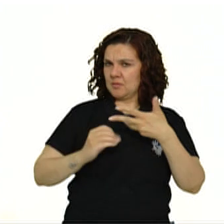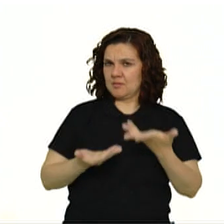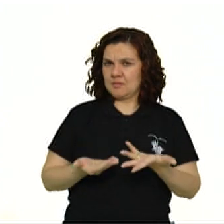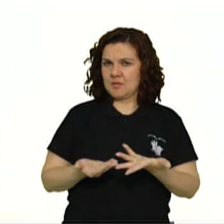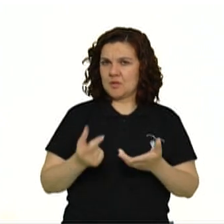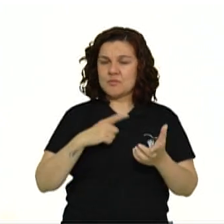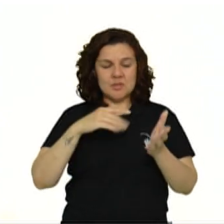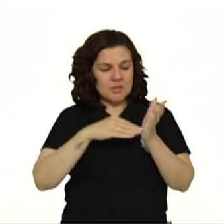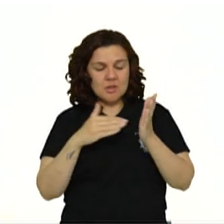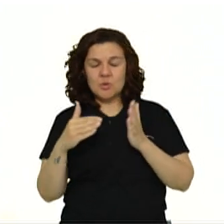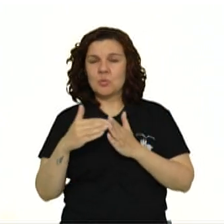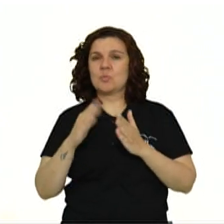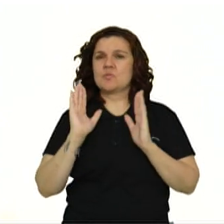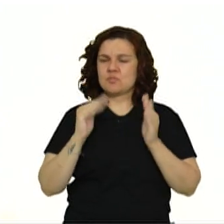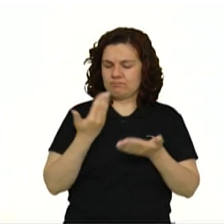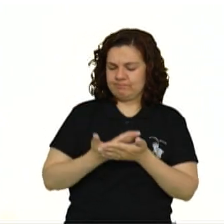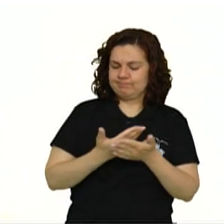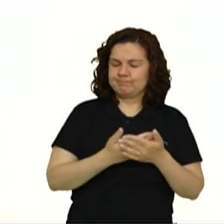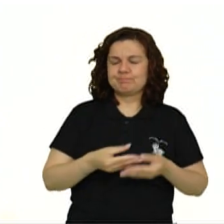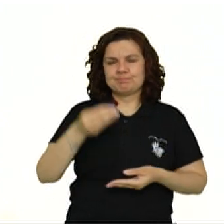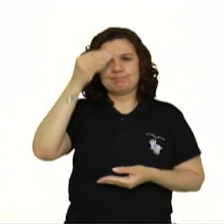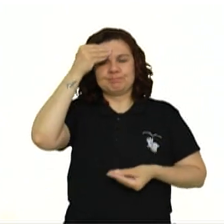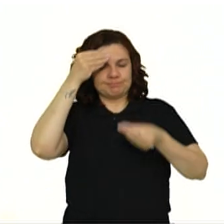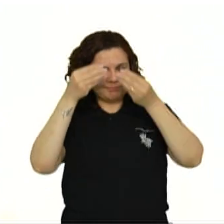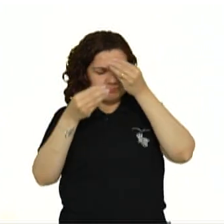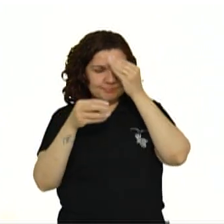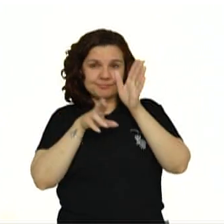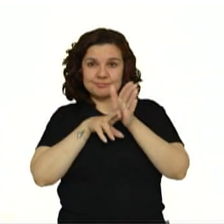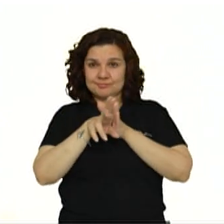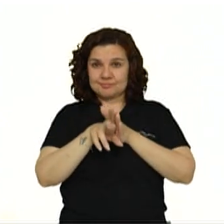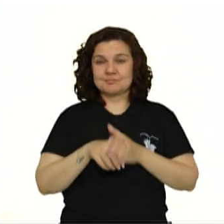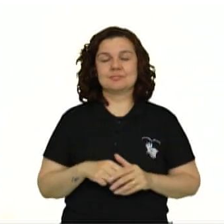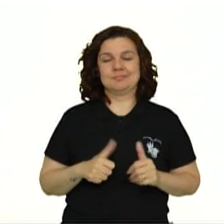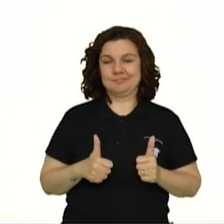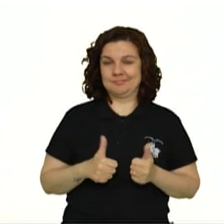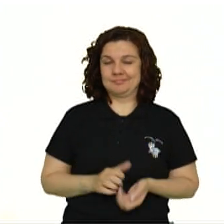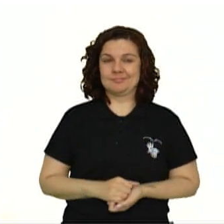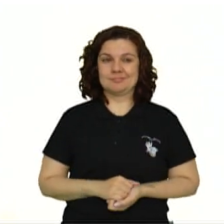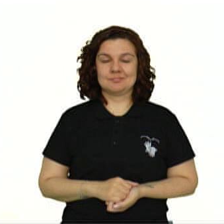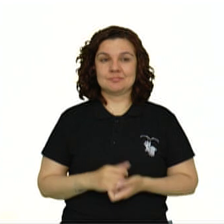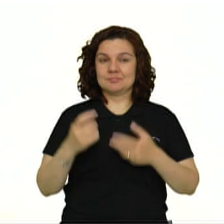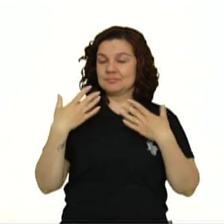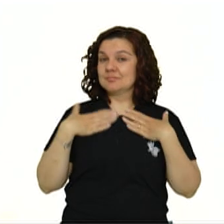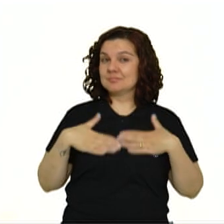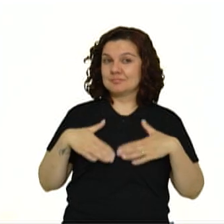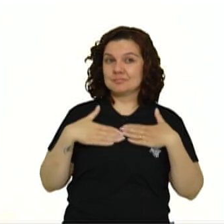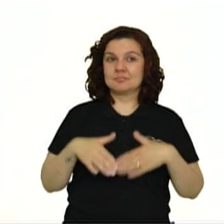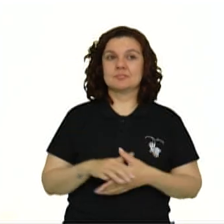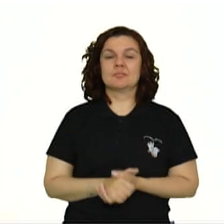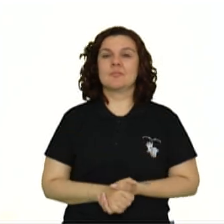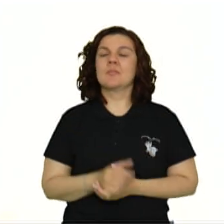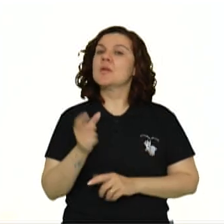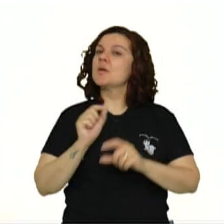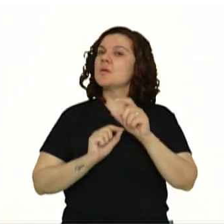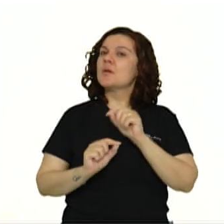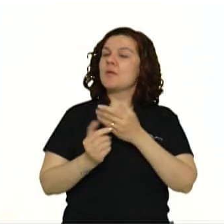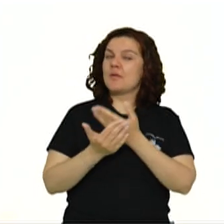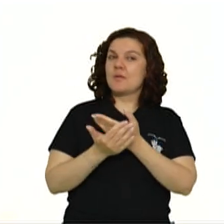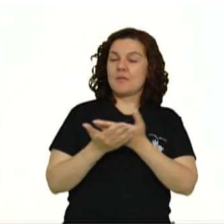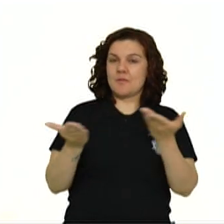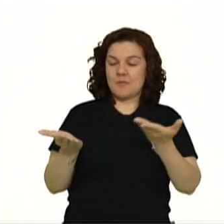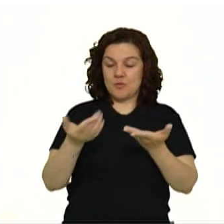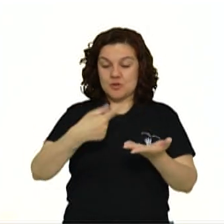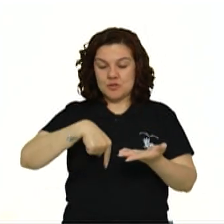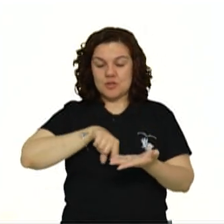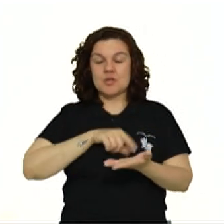tem todas as ferramentas para resolvê-la, certo? Fique tranquilo nesse dia também. Na aula de